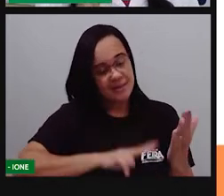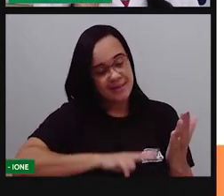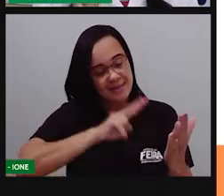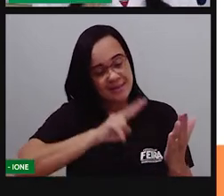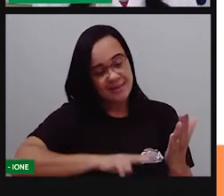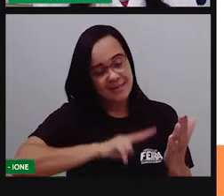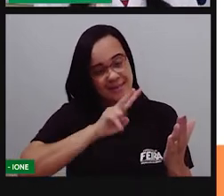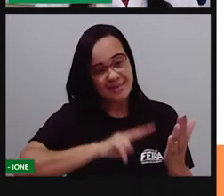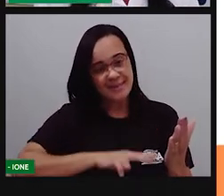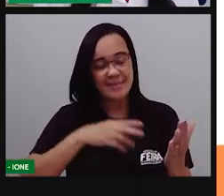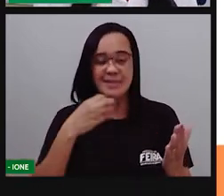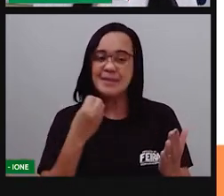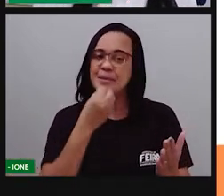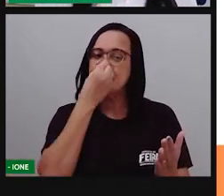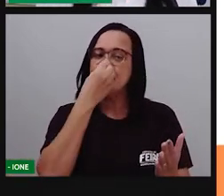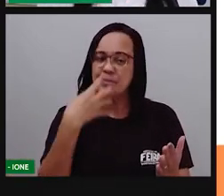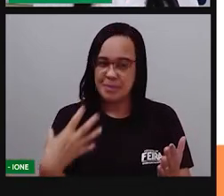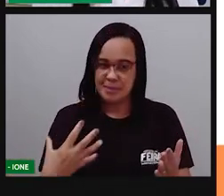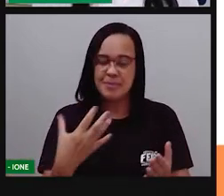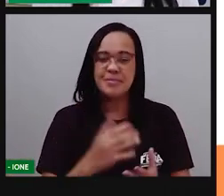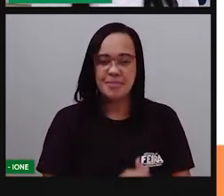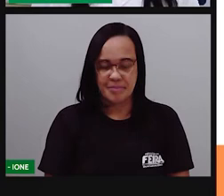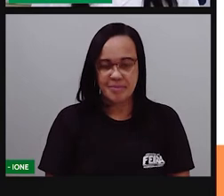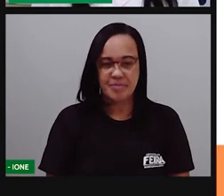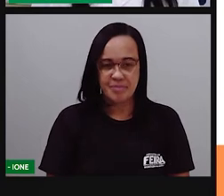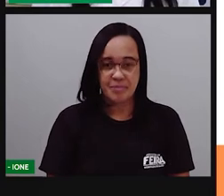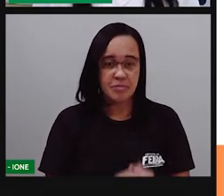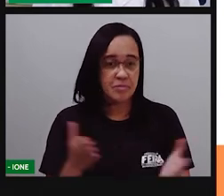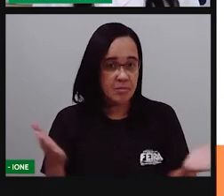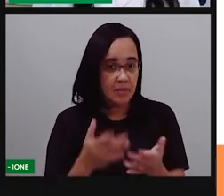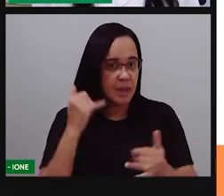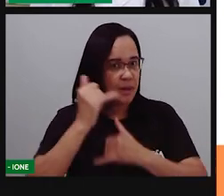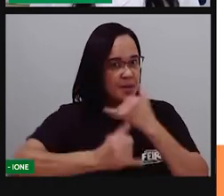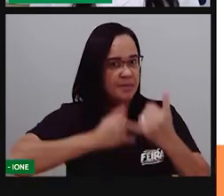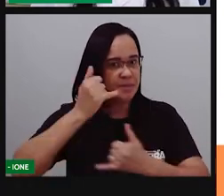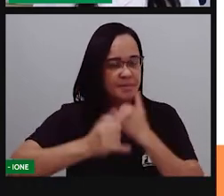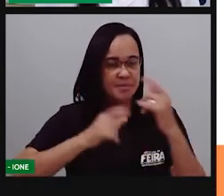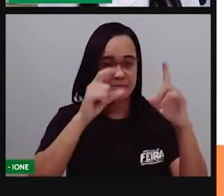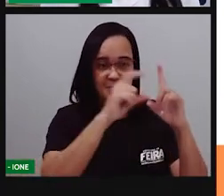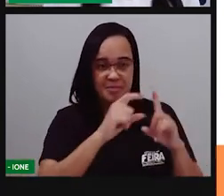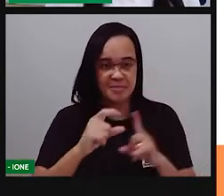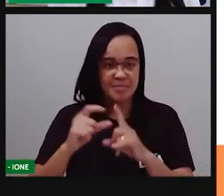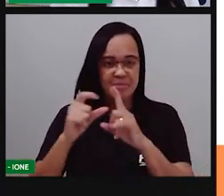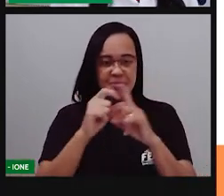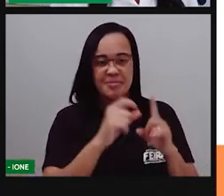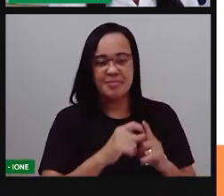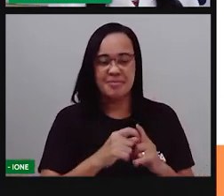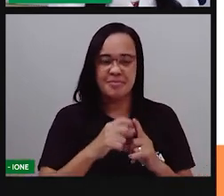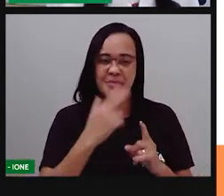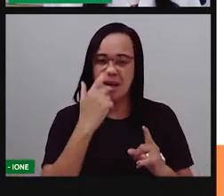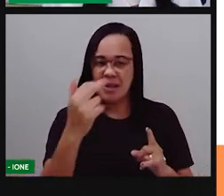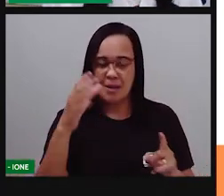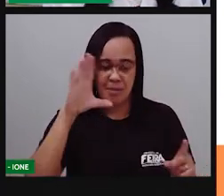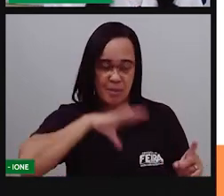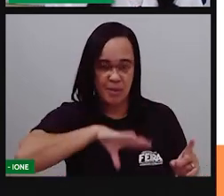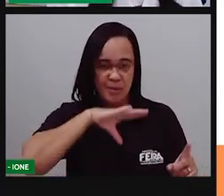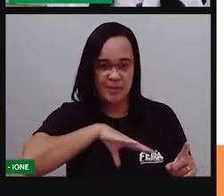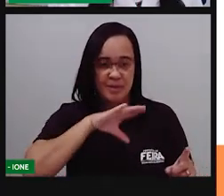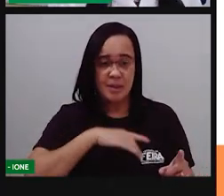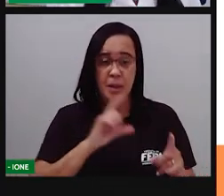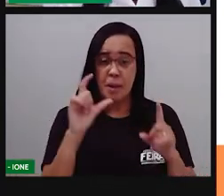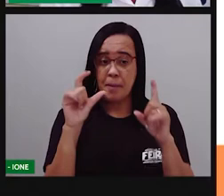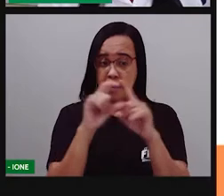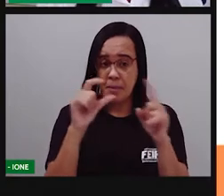e vamos brincar agora com as palavras desse trabalho você vai ver aqui algumas